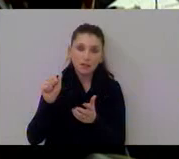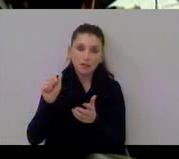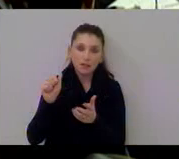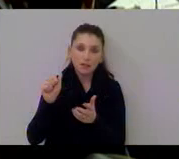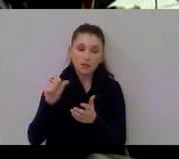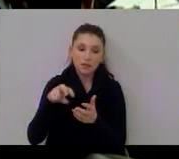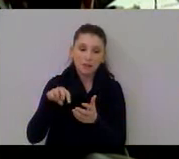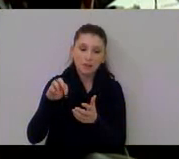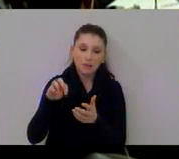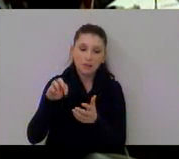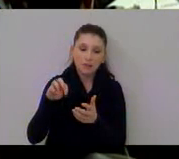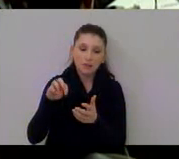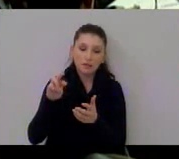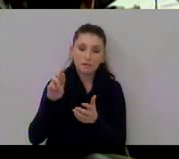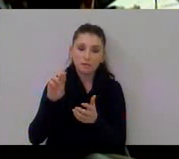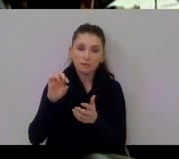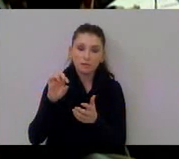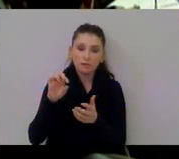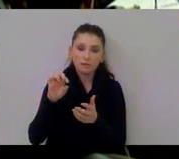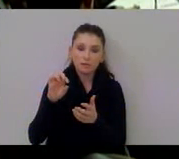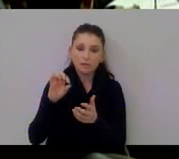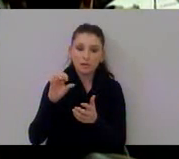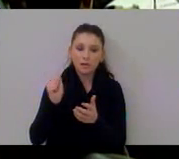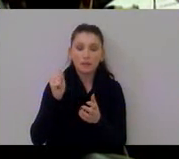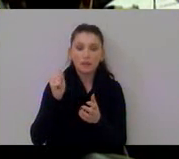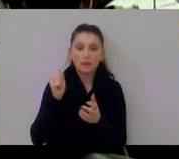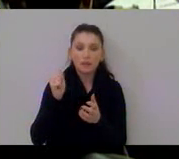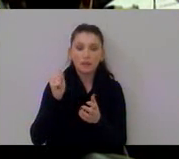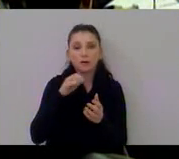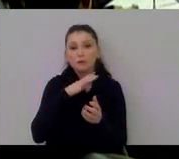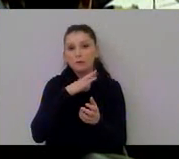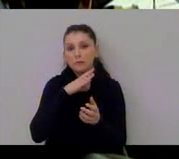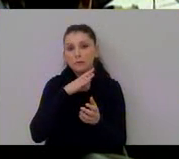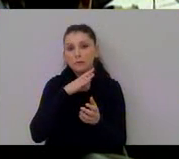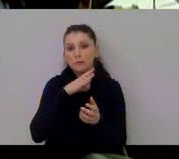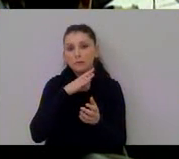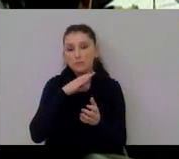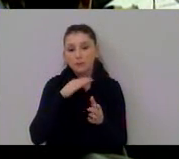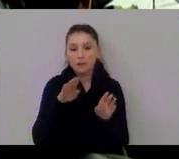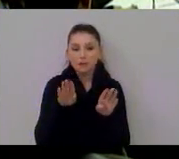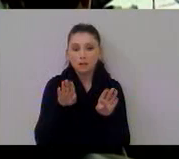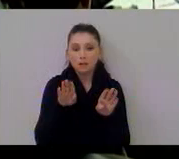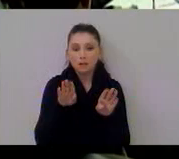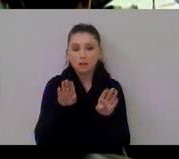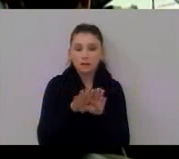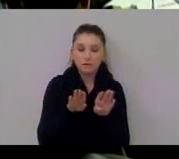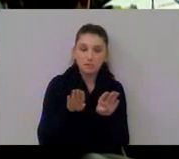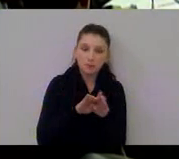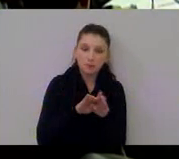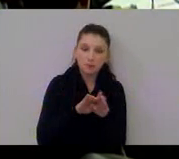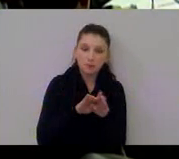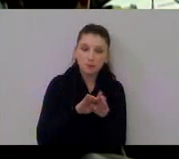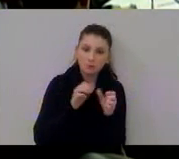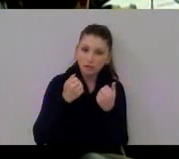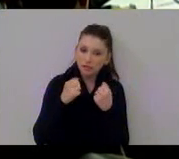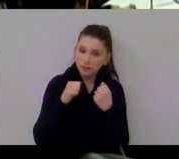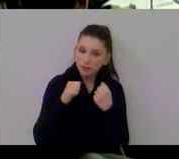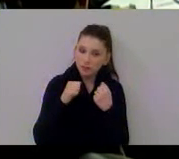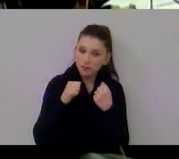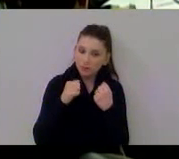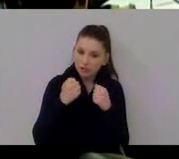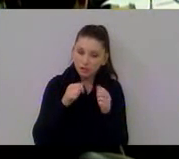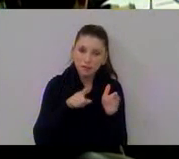também para pressionar, questionar o presidente para saber o que está